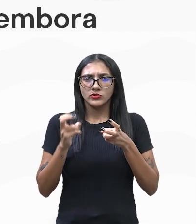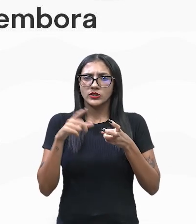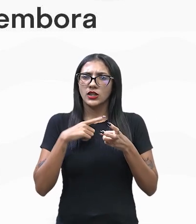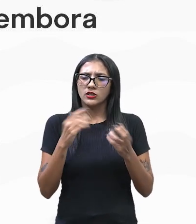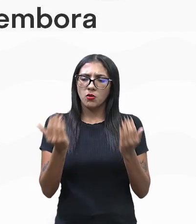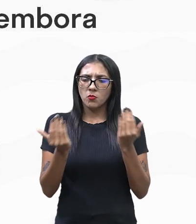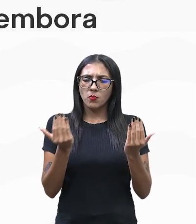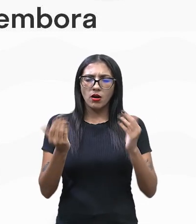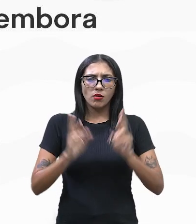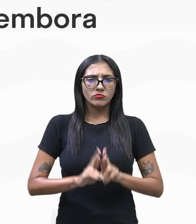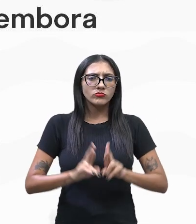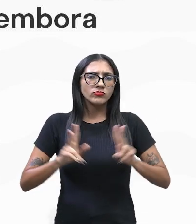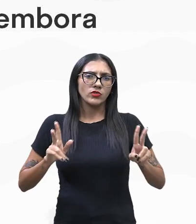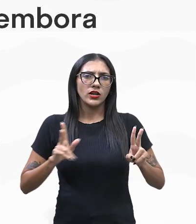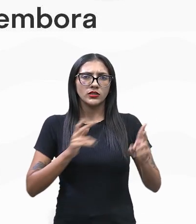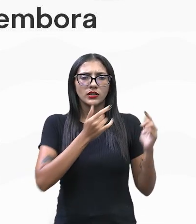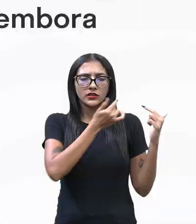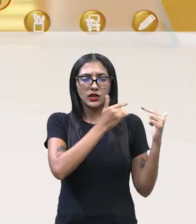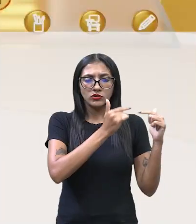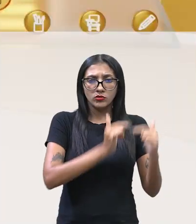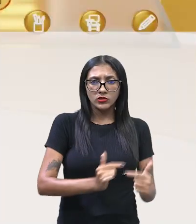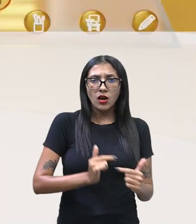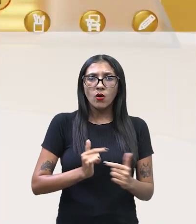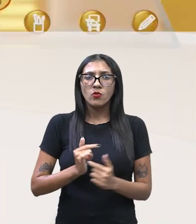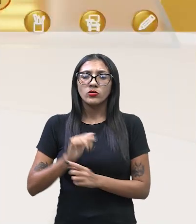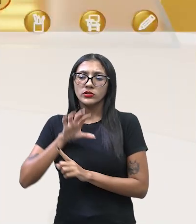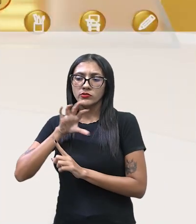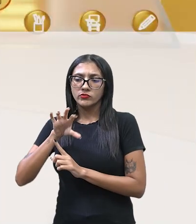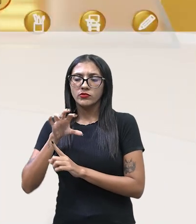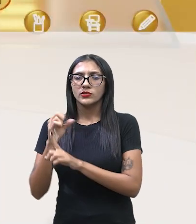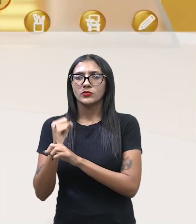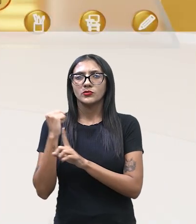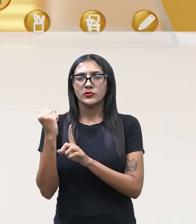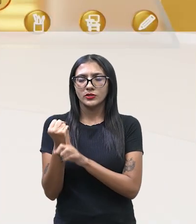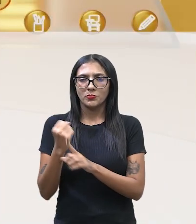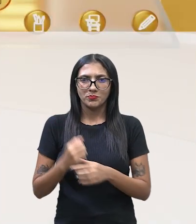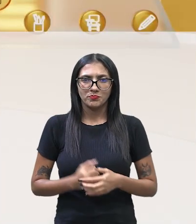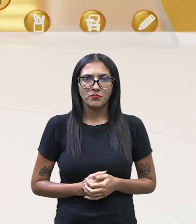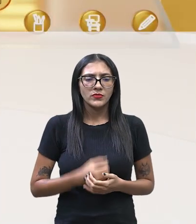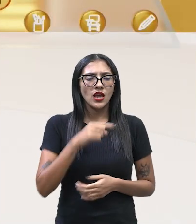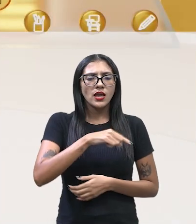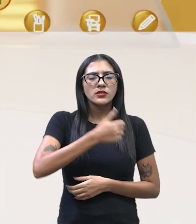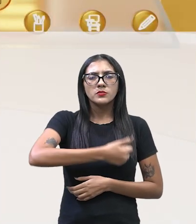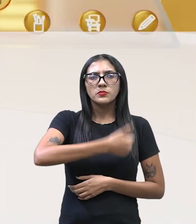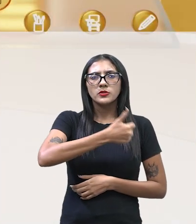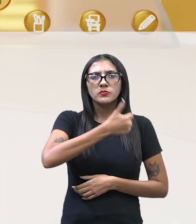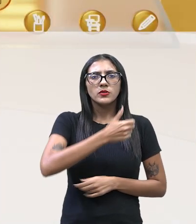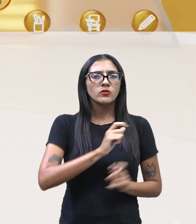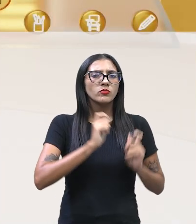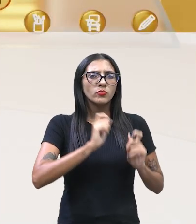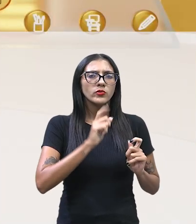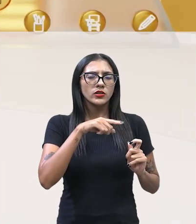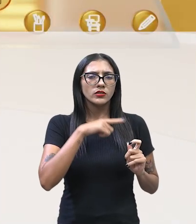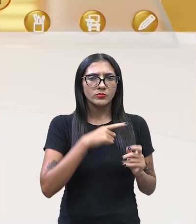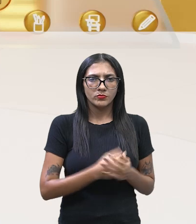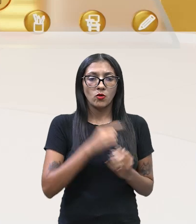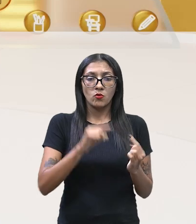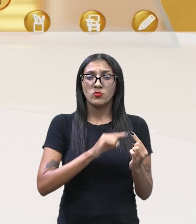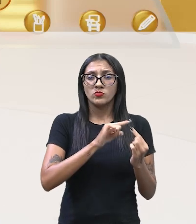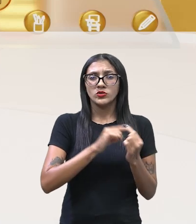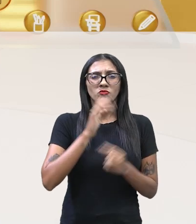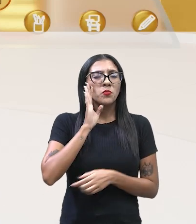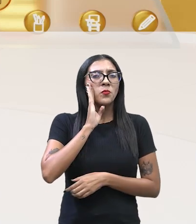empreendedorismo tradicional para o empreendedorismo de impacto social. O tradicional vai ter como